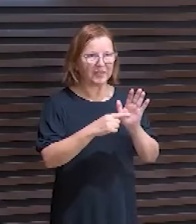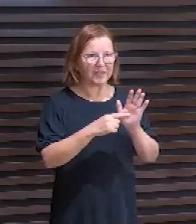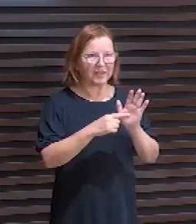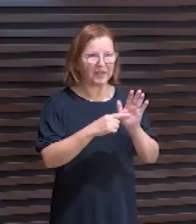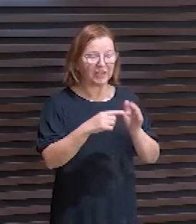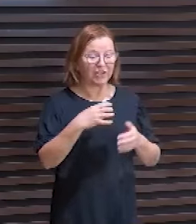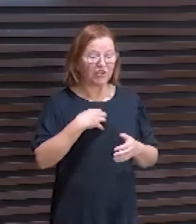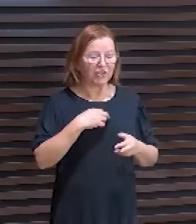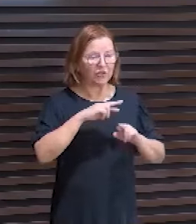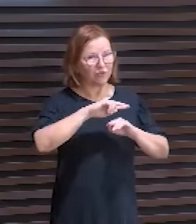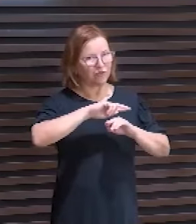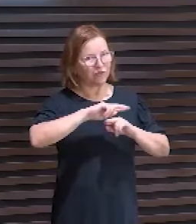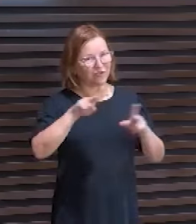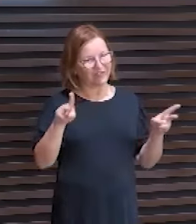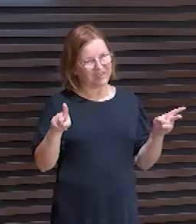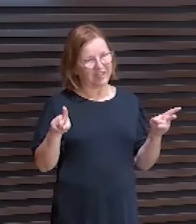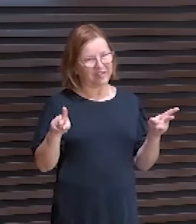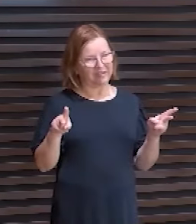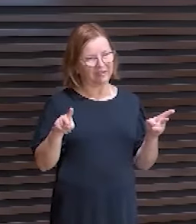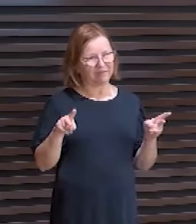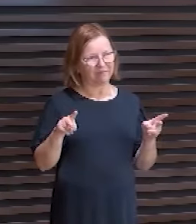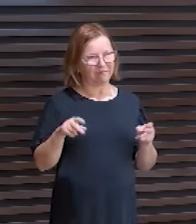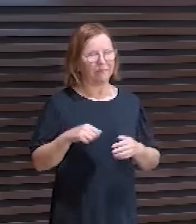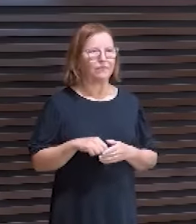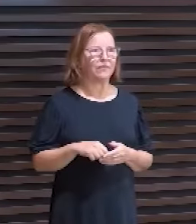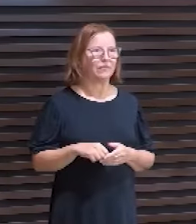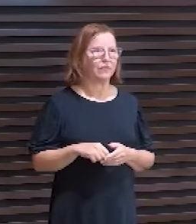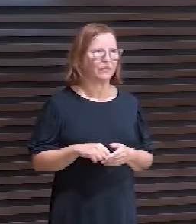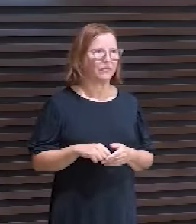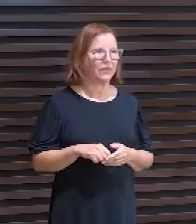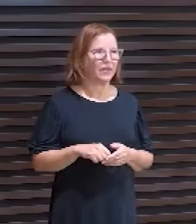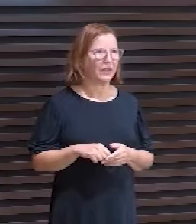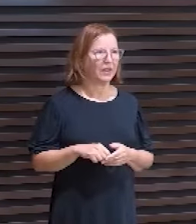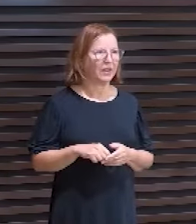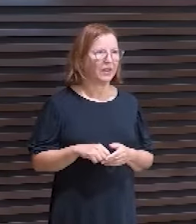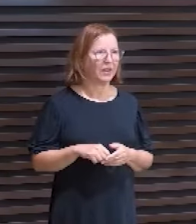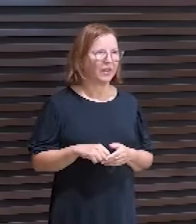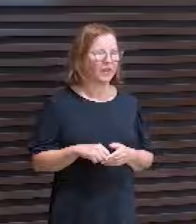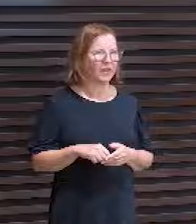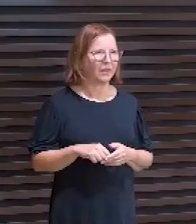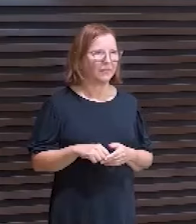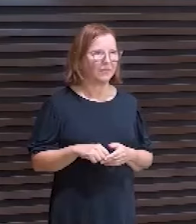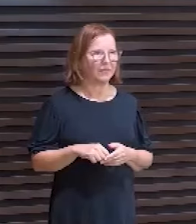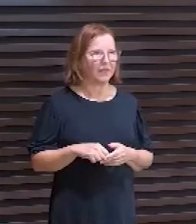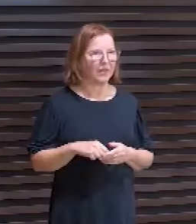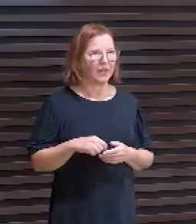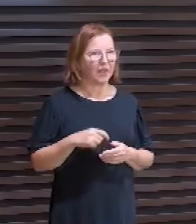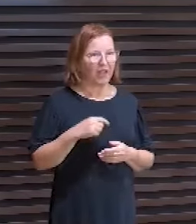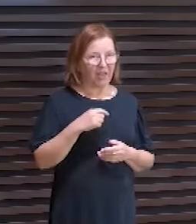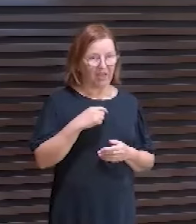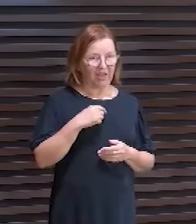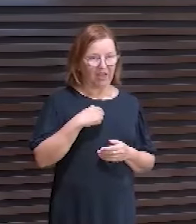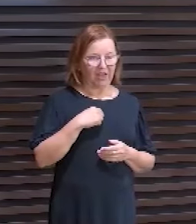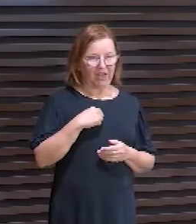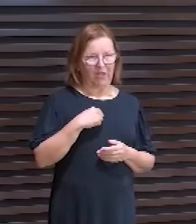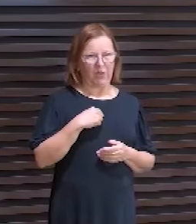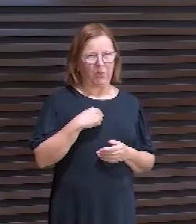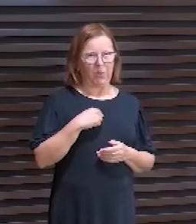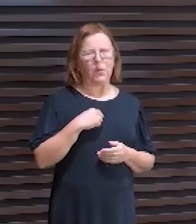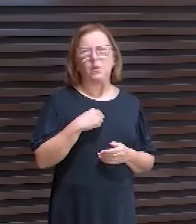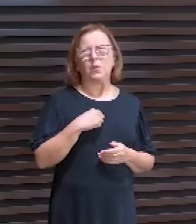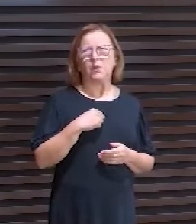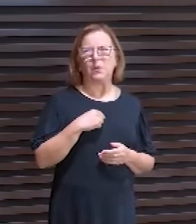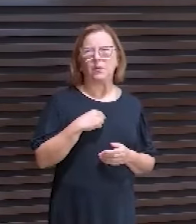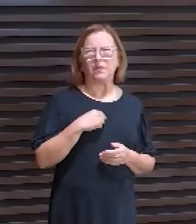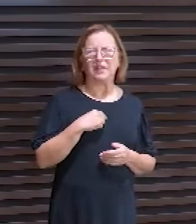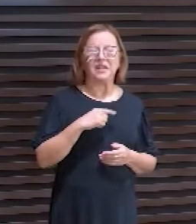santidade eu não respondo a minha esposa porque afinal eu conheço mais a Bíblia do que ela eu tenho mais comunhão